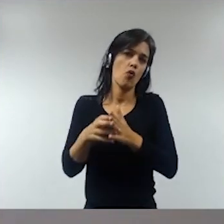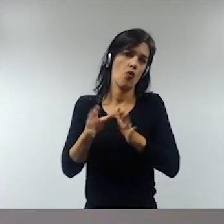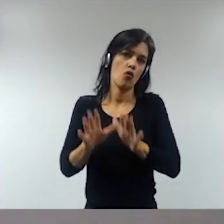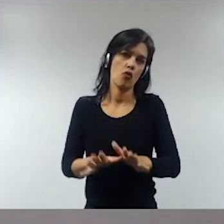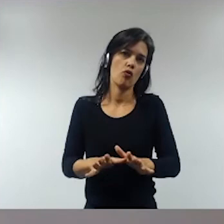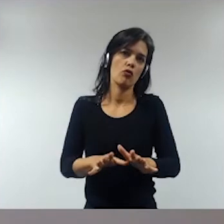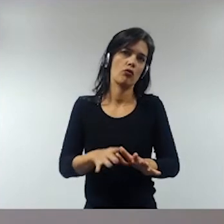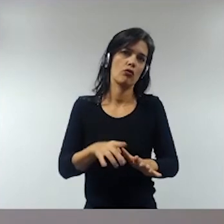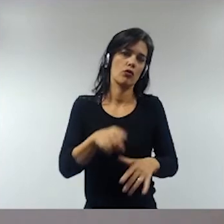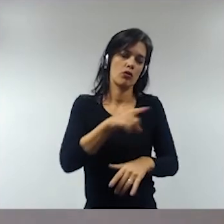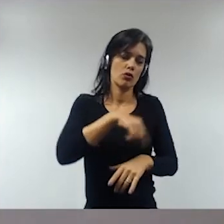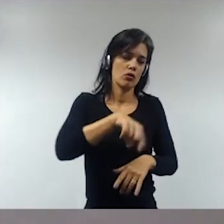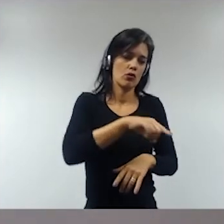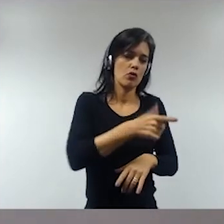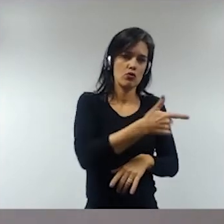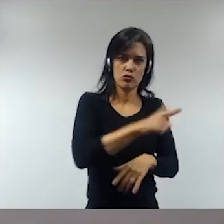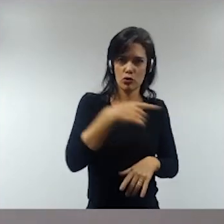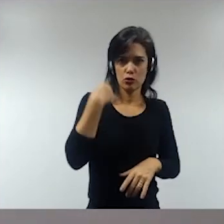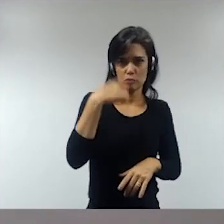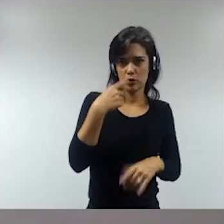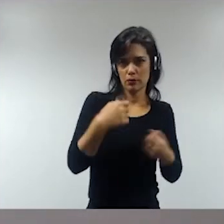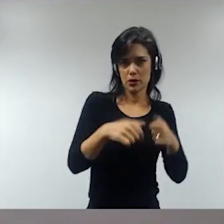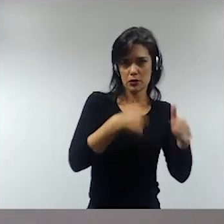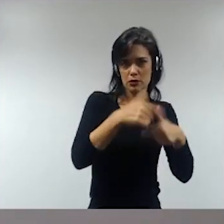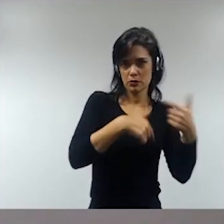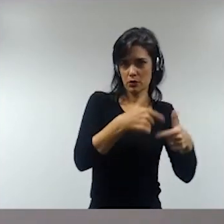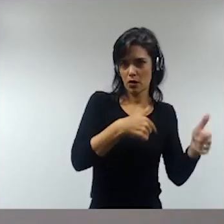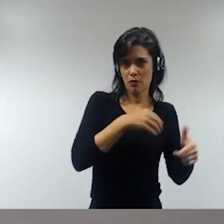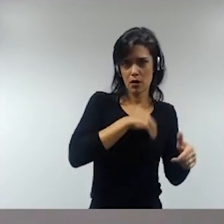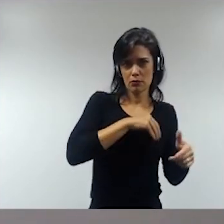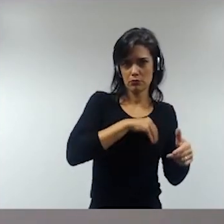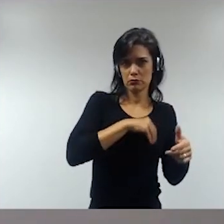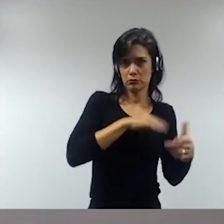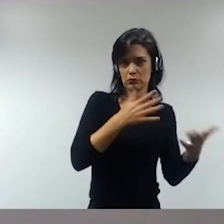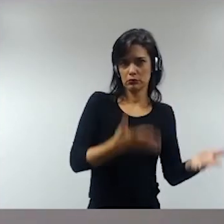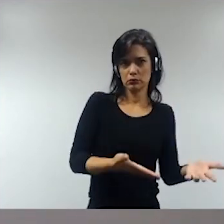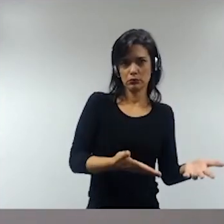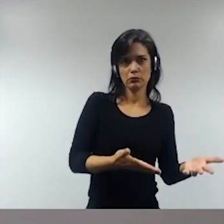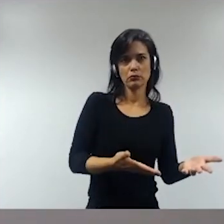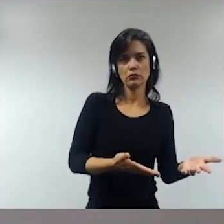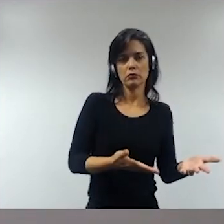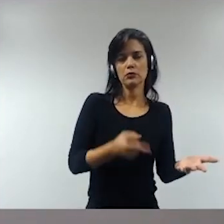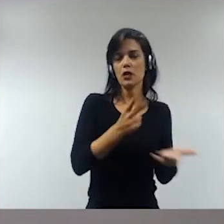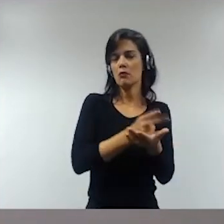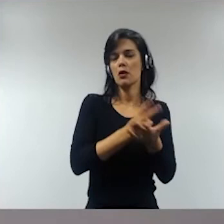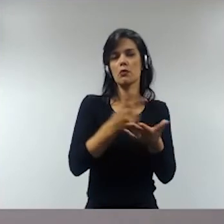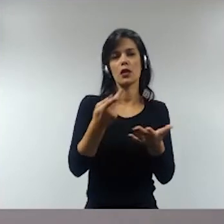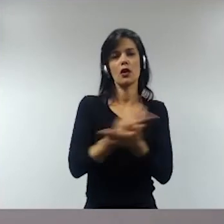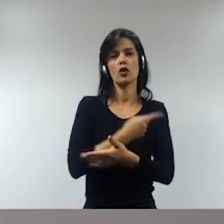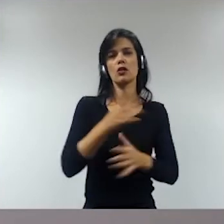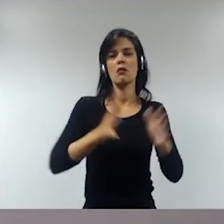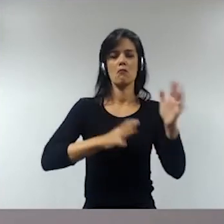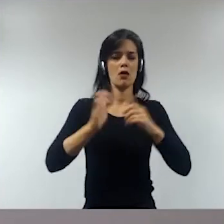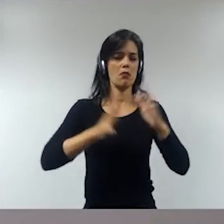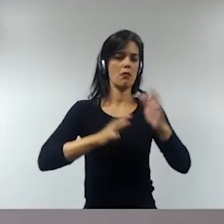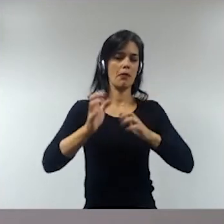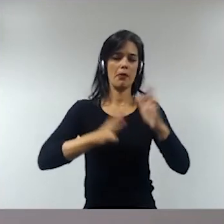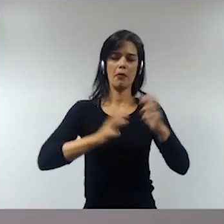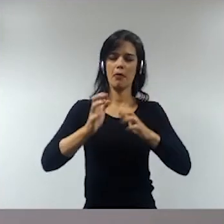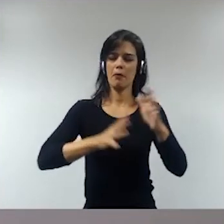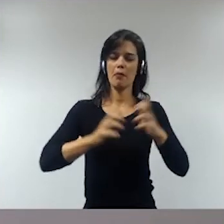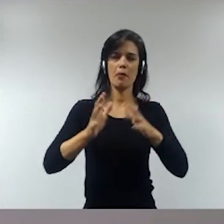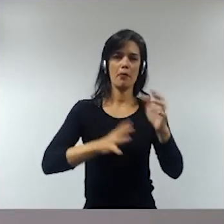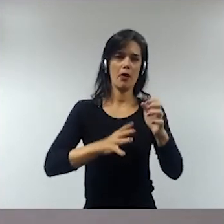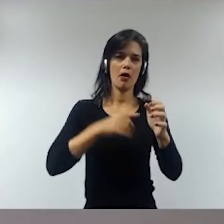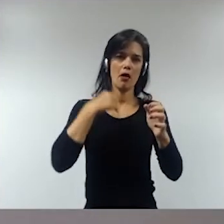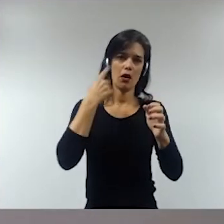nosso labor. Então, não adianta a sociedade inteira entrar em conflito, porque a consequência disso vai ser uma guerra civil, e a advocacia não